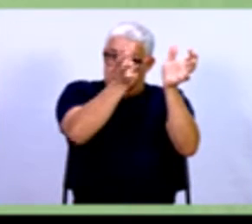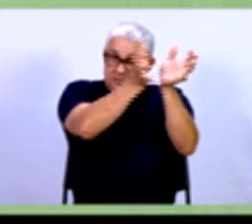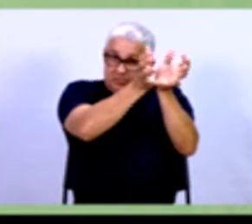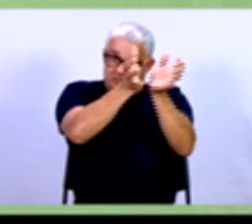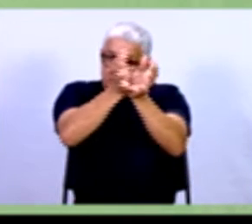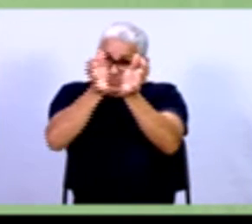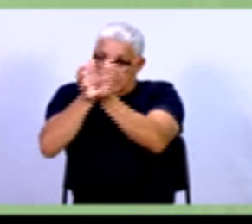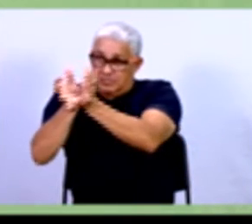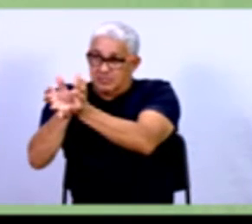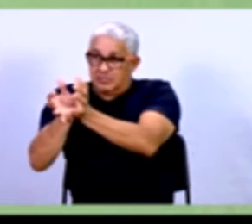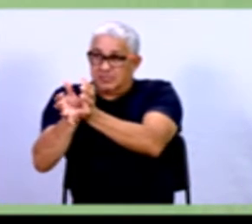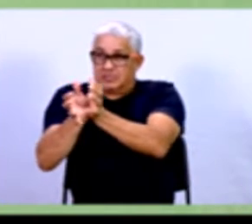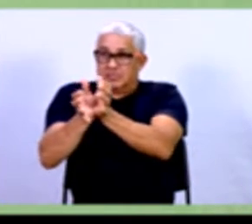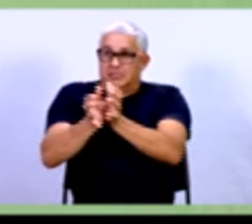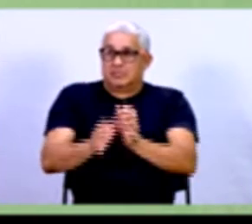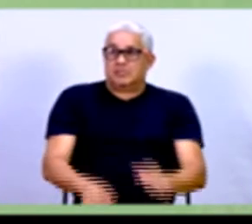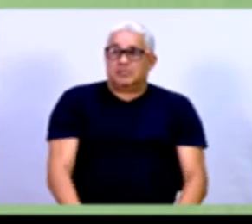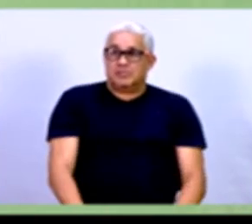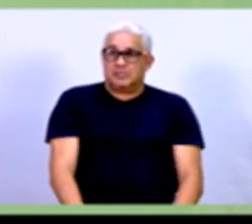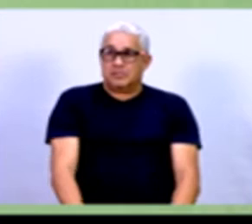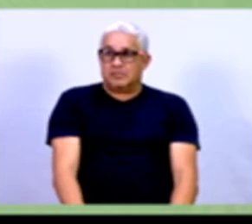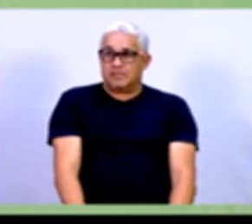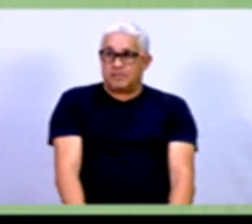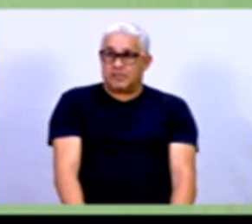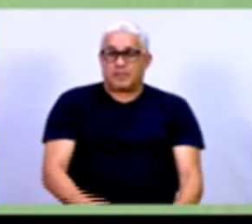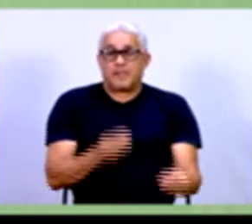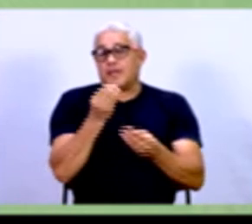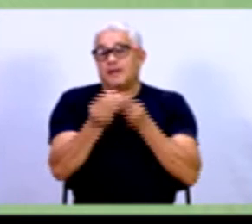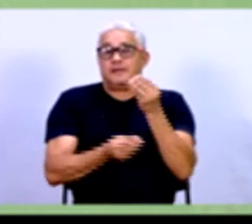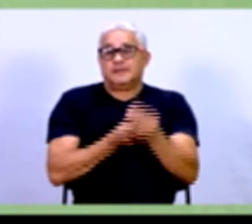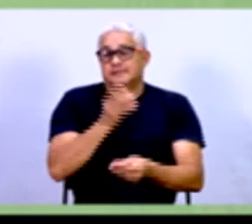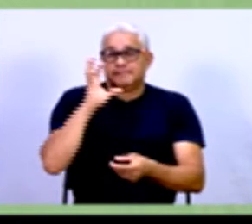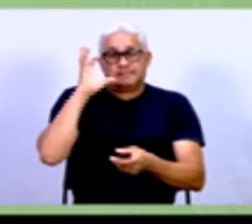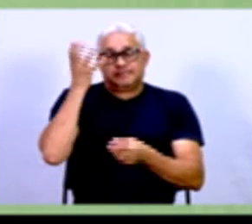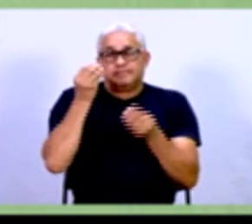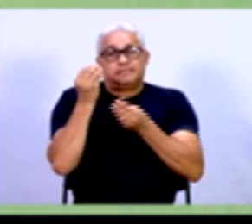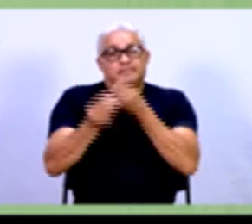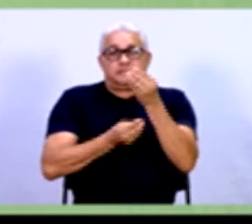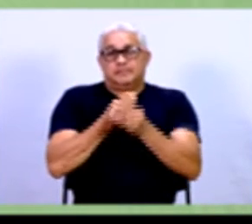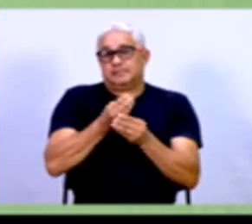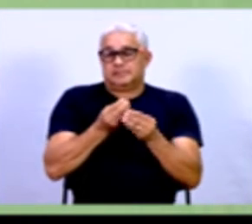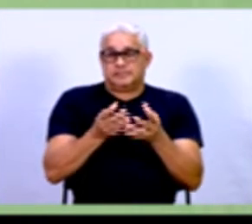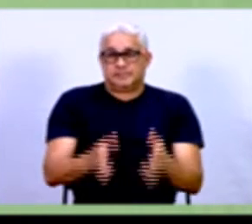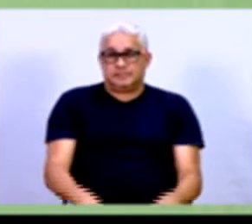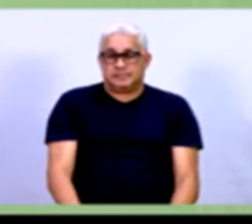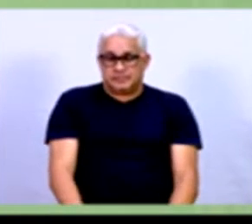1, 2, 3, 4, 5, 6. Como que a gente define como que elas vão ser?